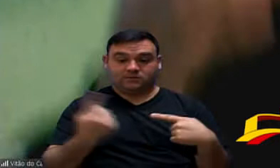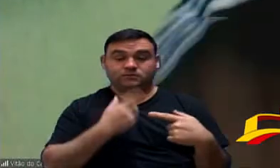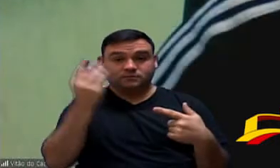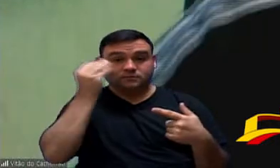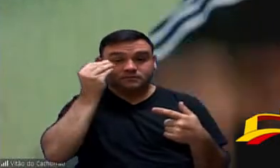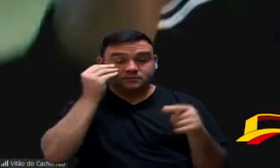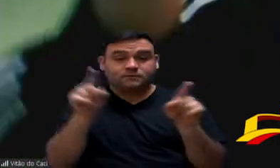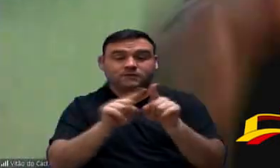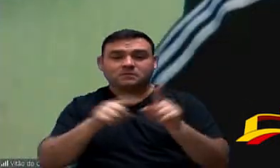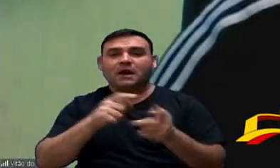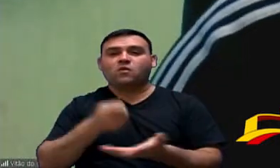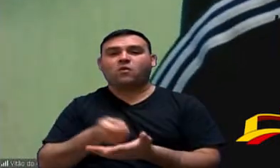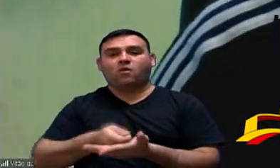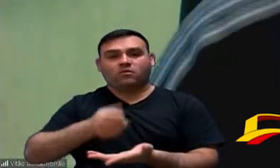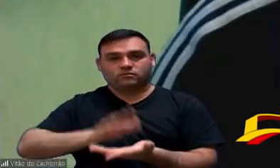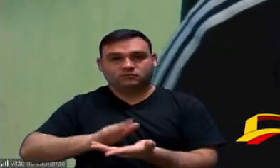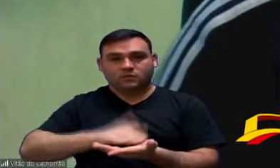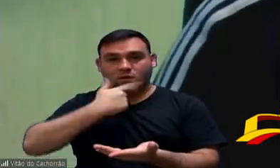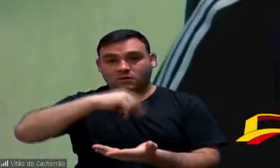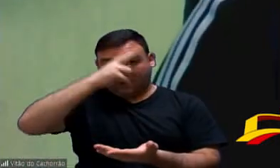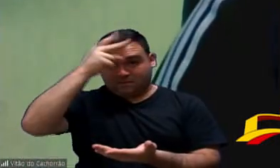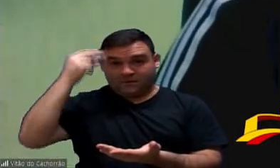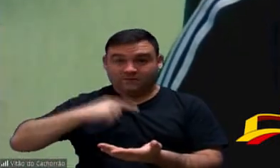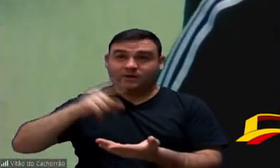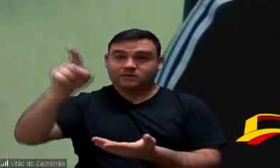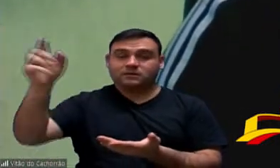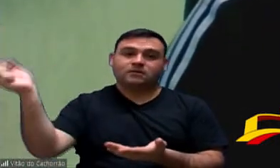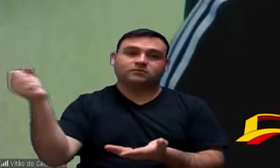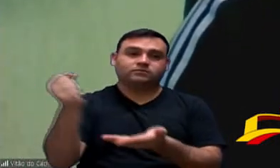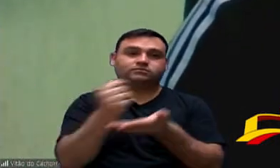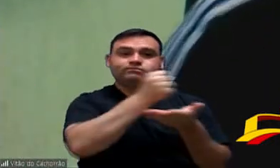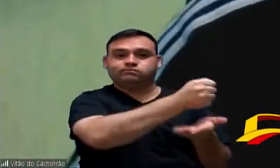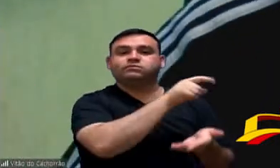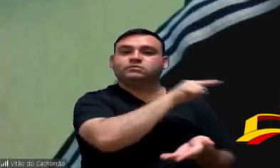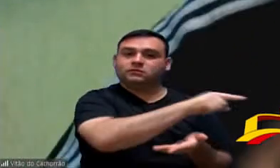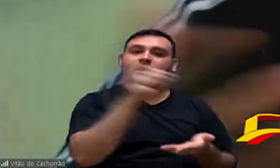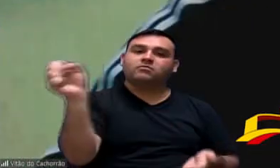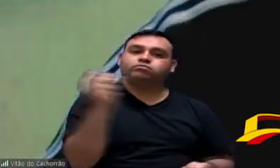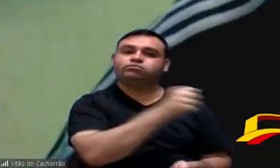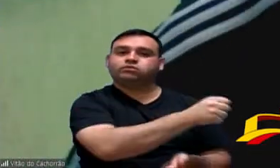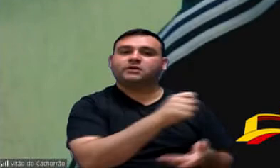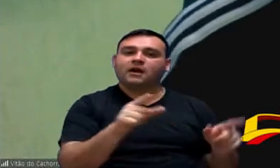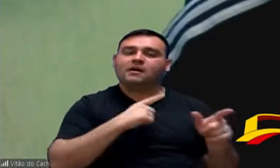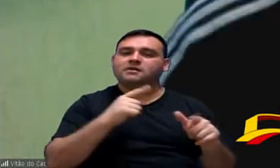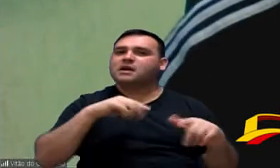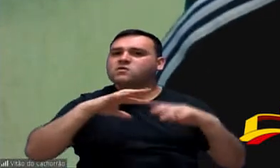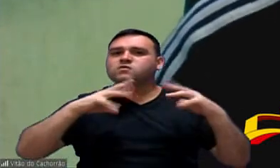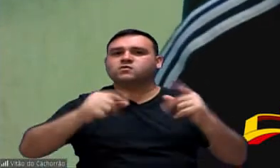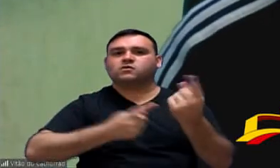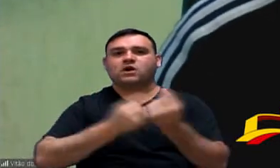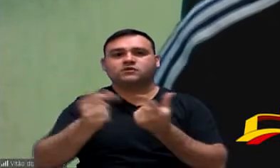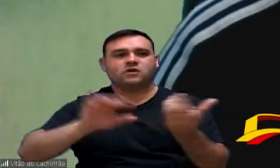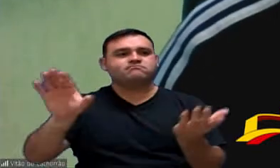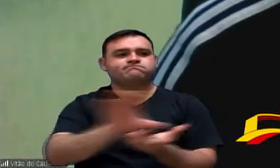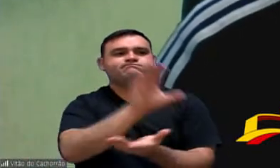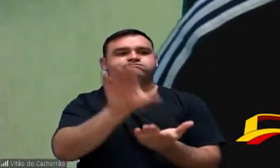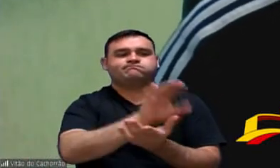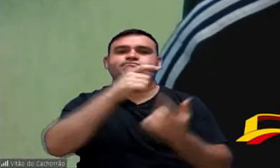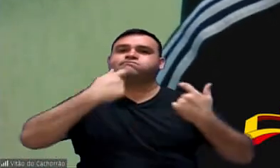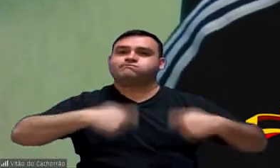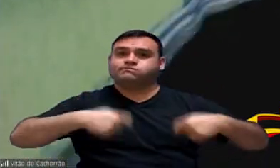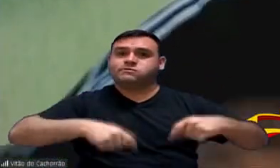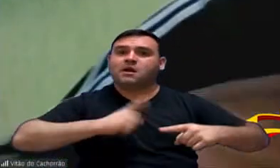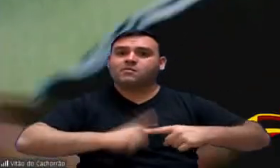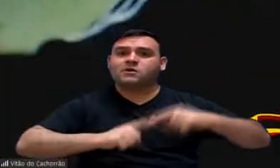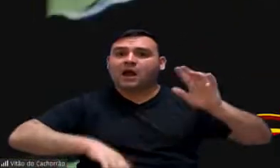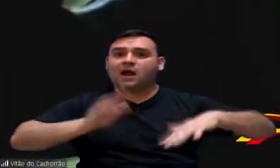vai cobrar, já falei, levei o prefeito no Ipanema das Pedras. Todos nós temos que mandar emendas e os colegas vão mandar. Porque às vezes